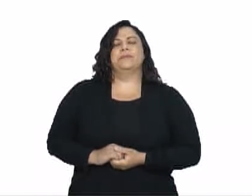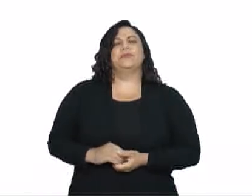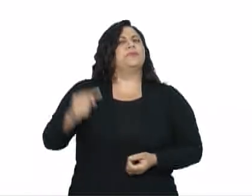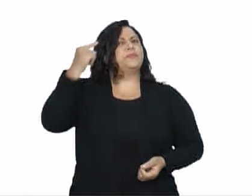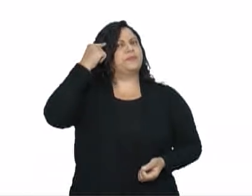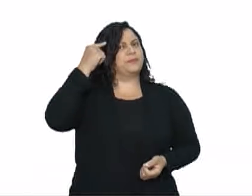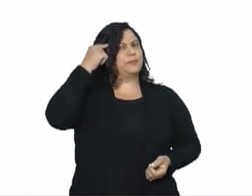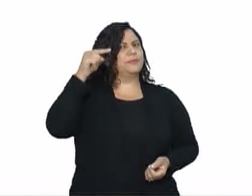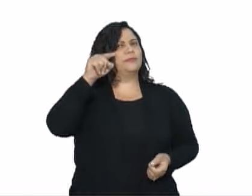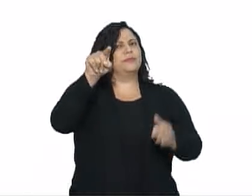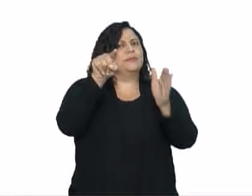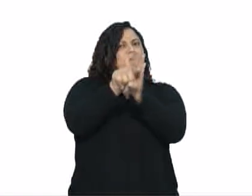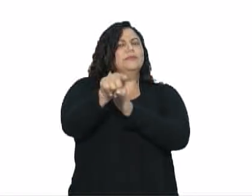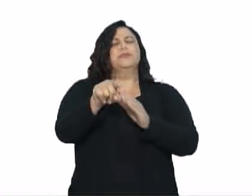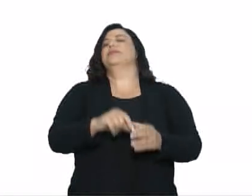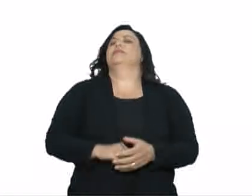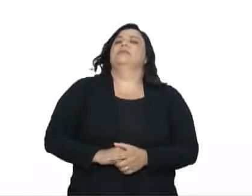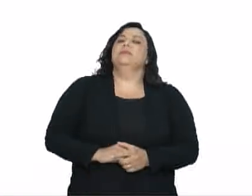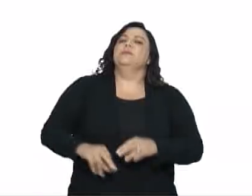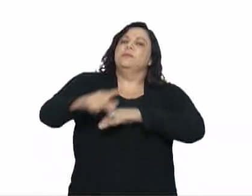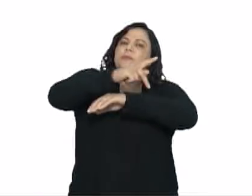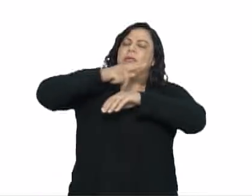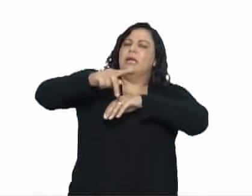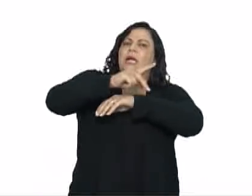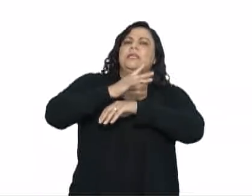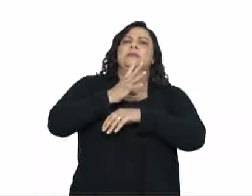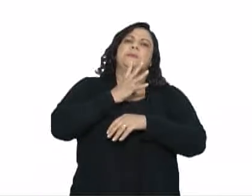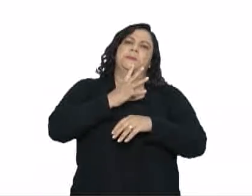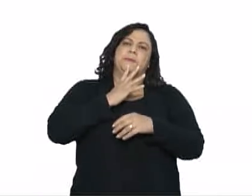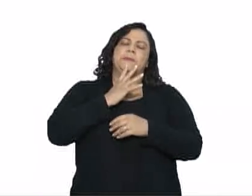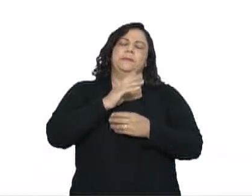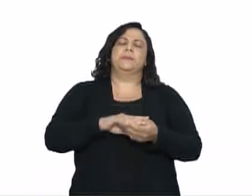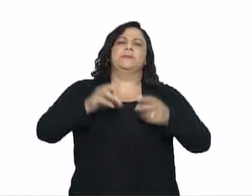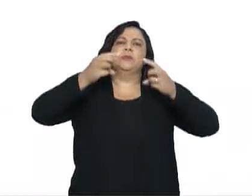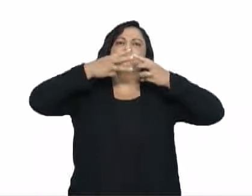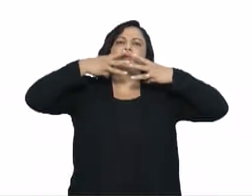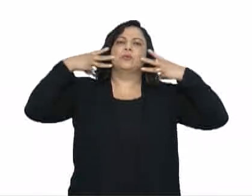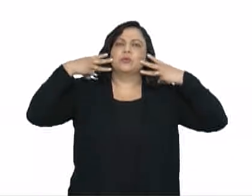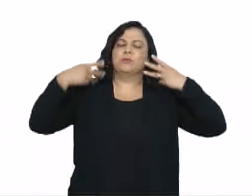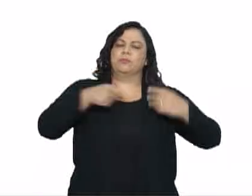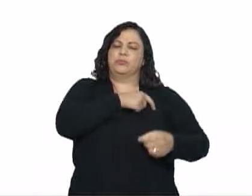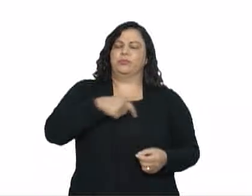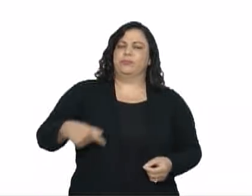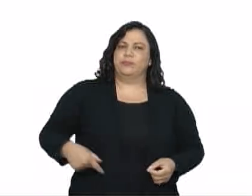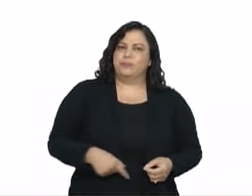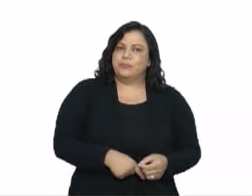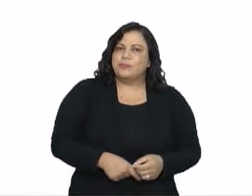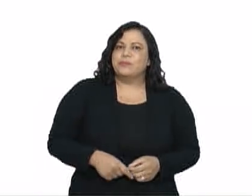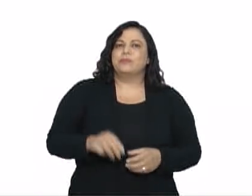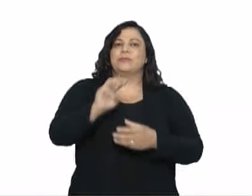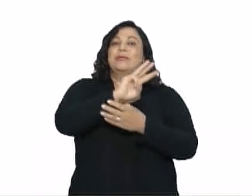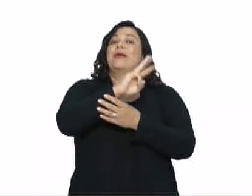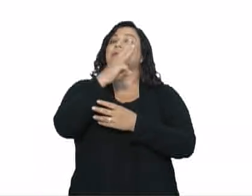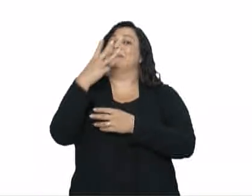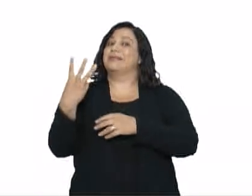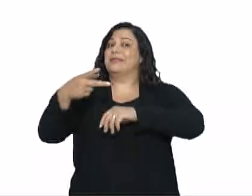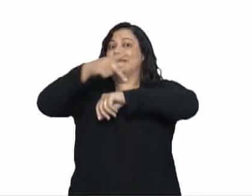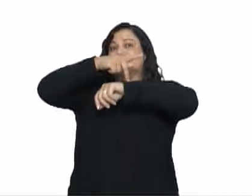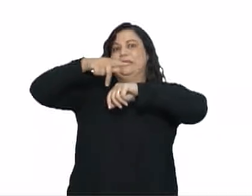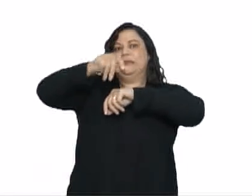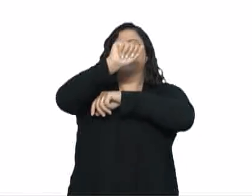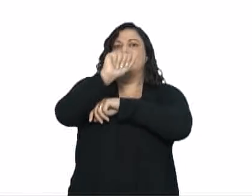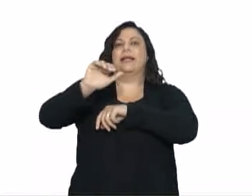países conhecidos como os tigres asiáticos, que se destacam por uma grande pujança econômica, pujança, olha essa